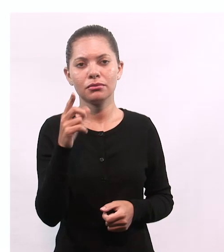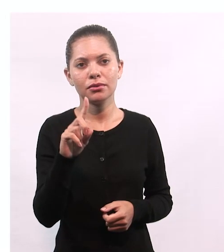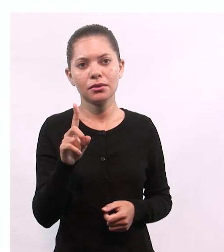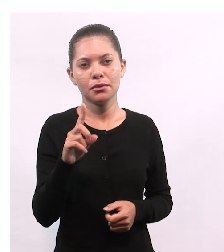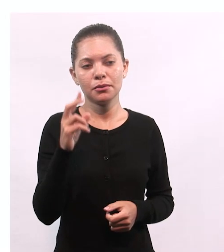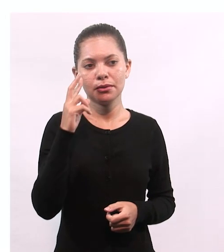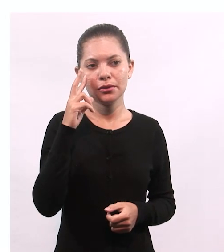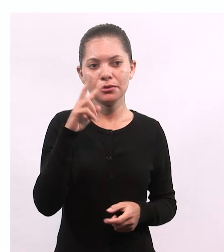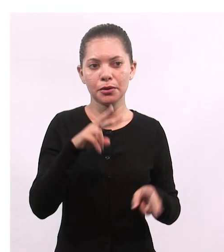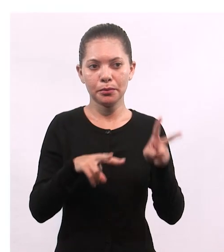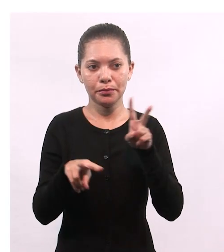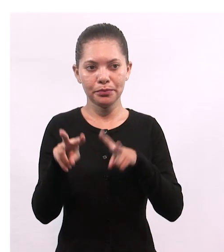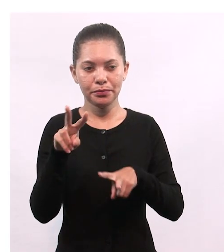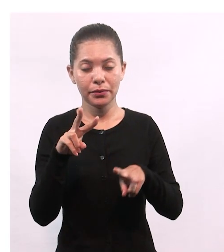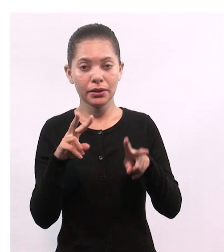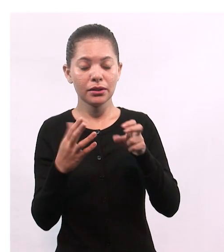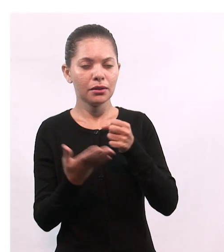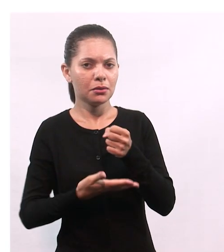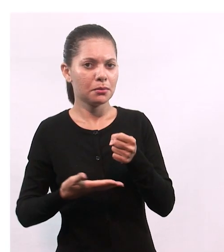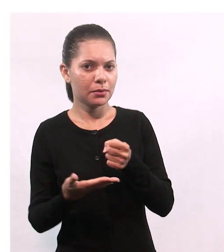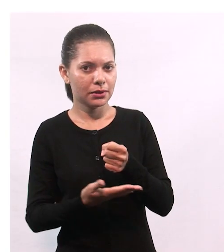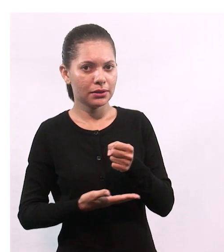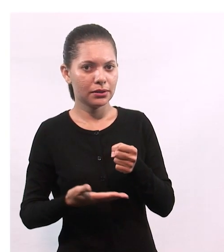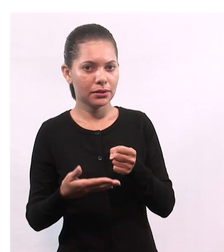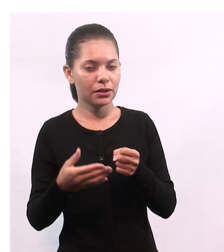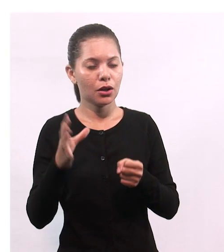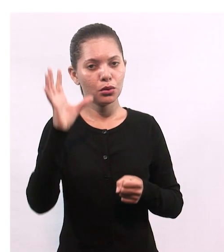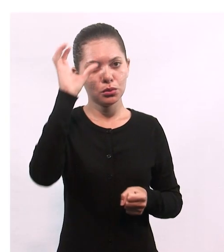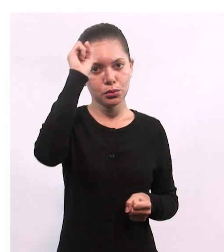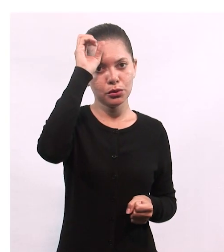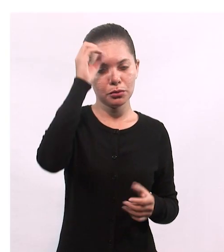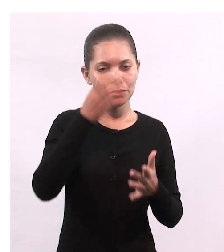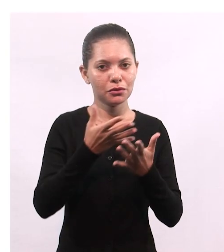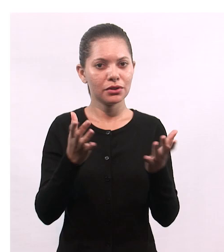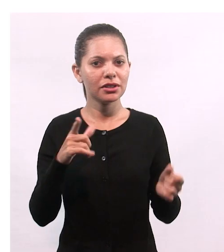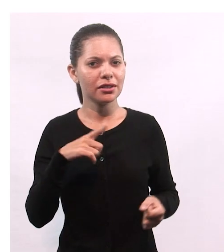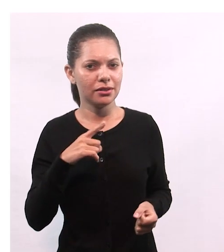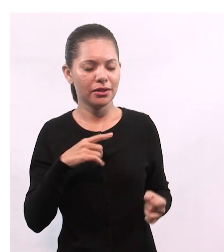ver. Certo? E aí, com base nisso,